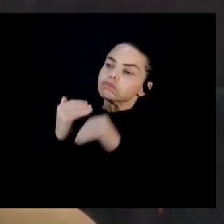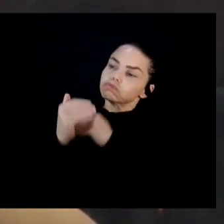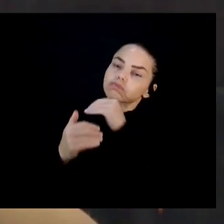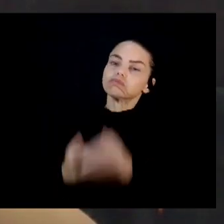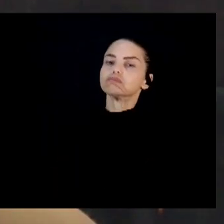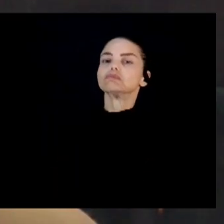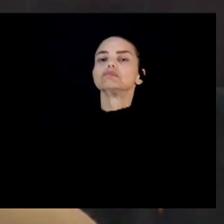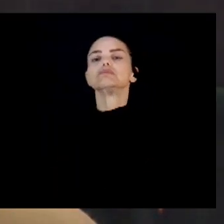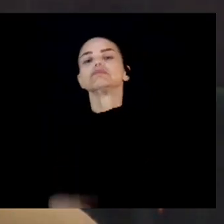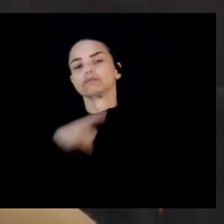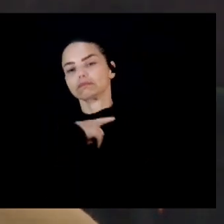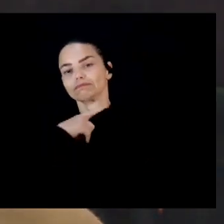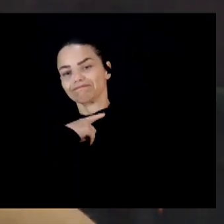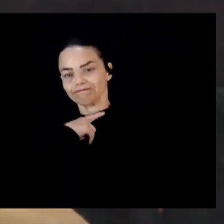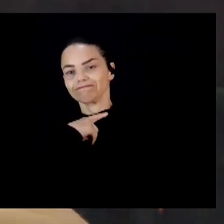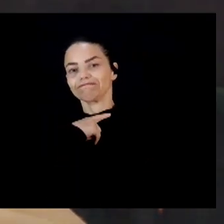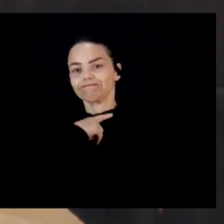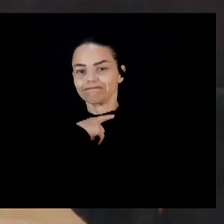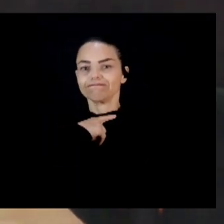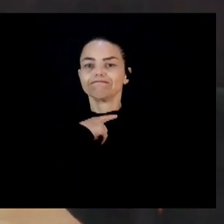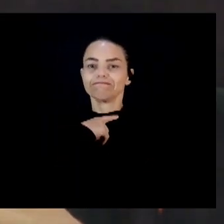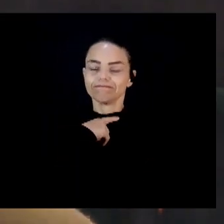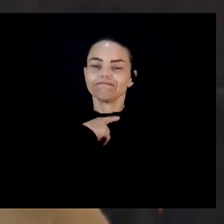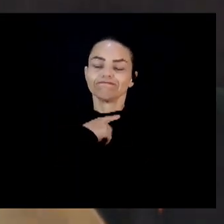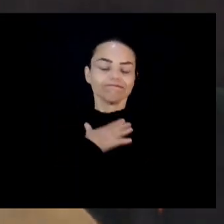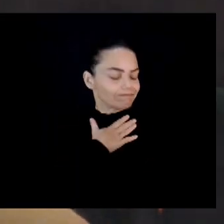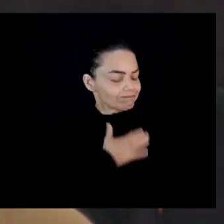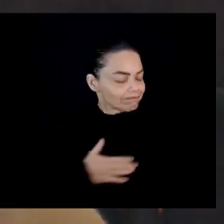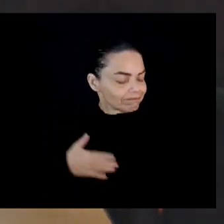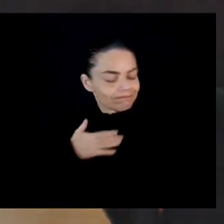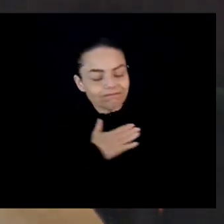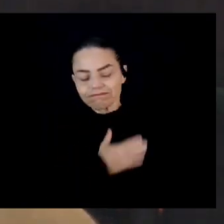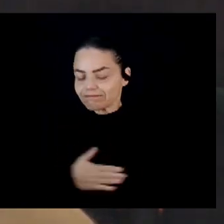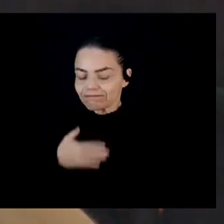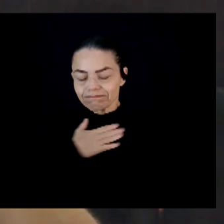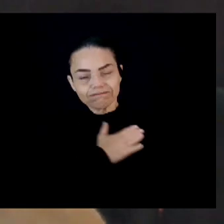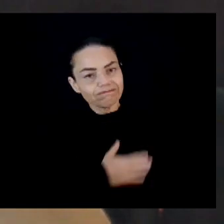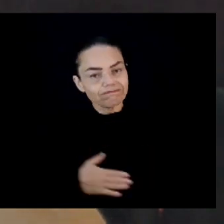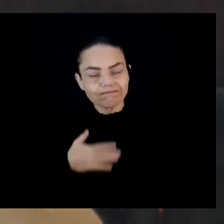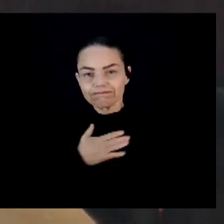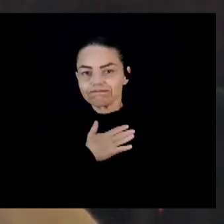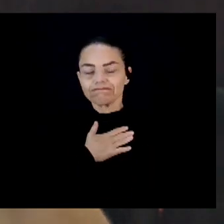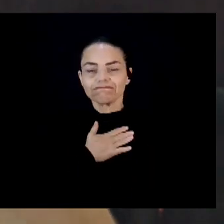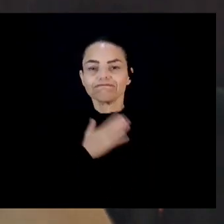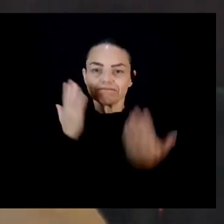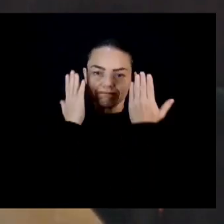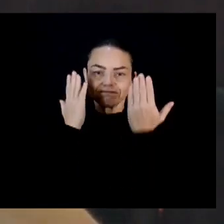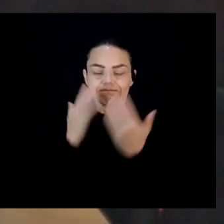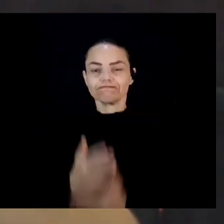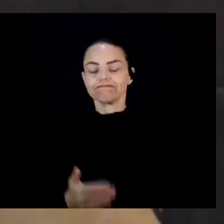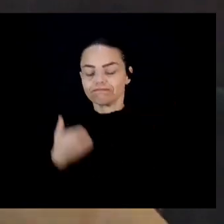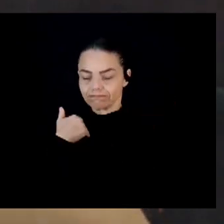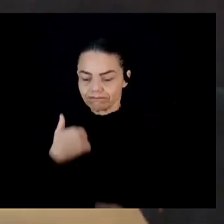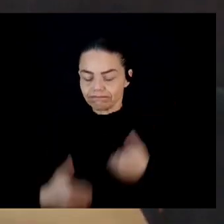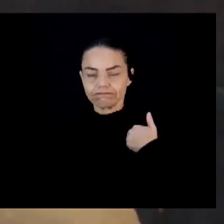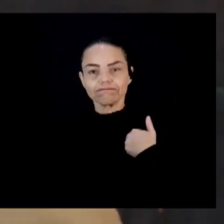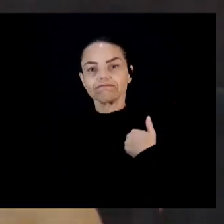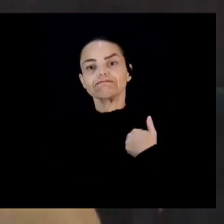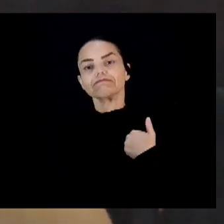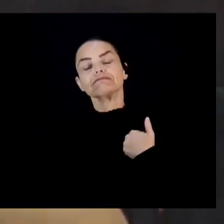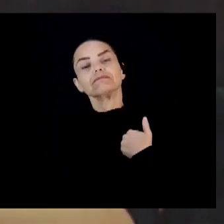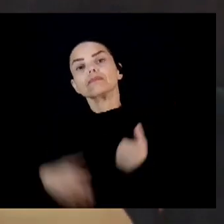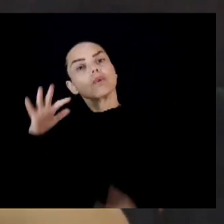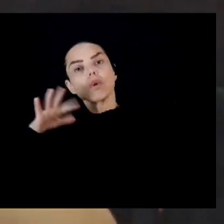tendo um prazer tão grande, parte psicológica, parte física, os resultados, que isso vai